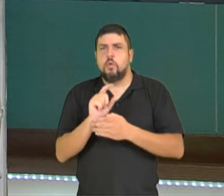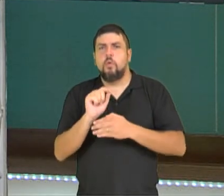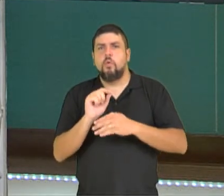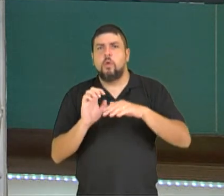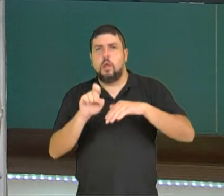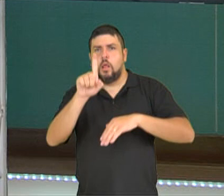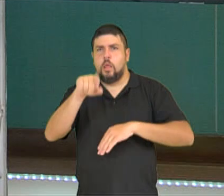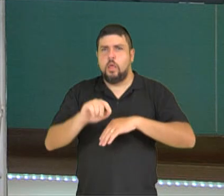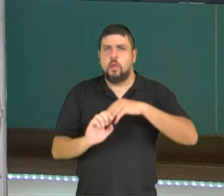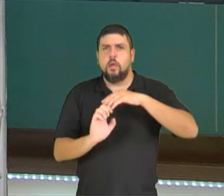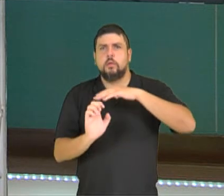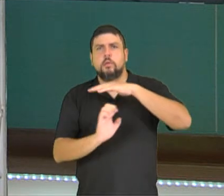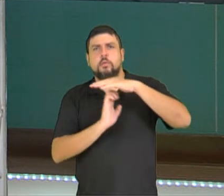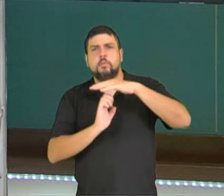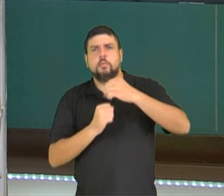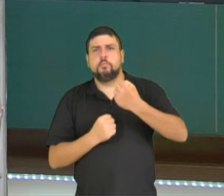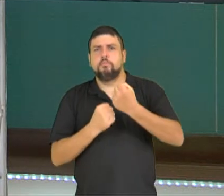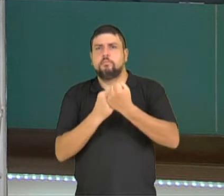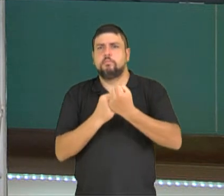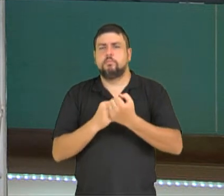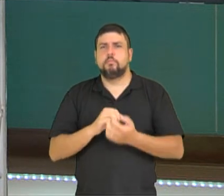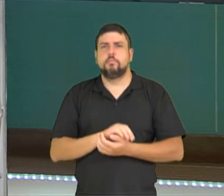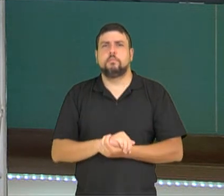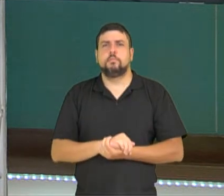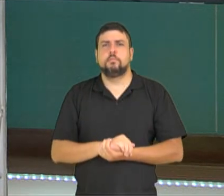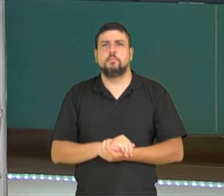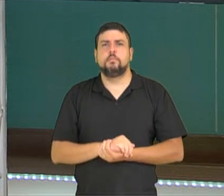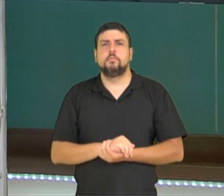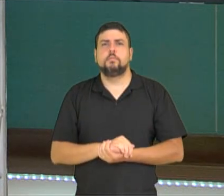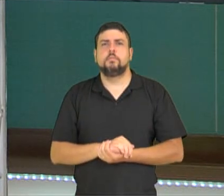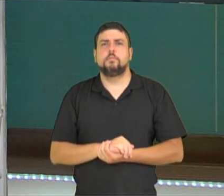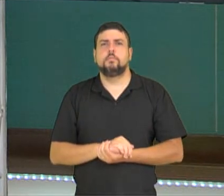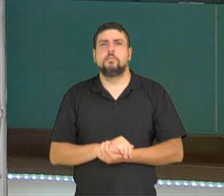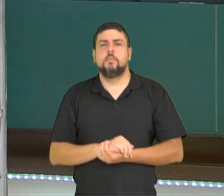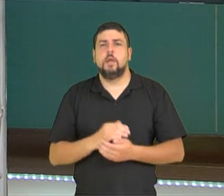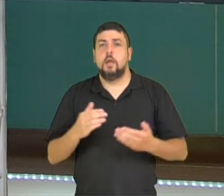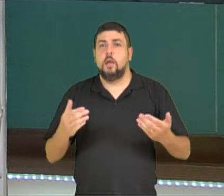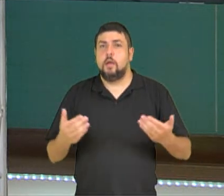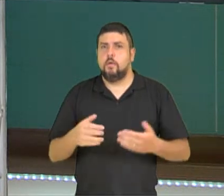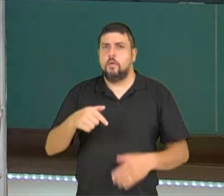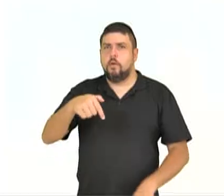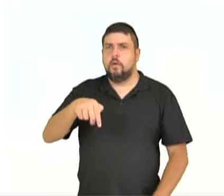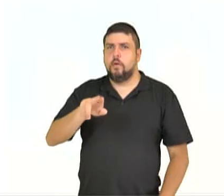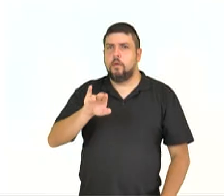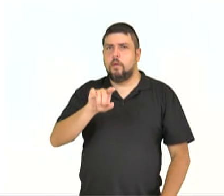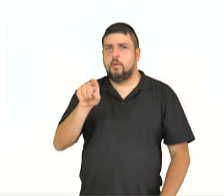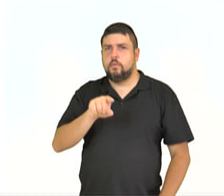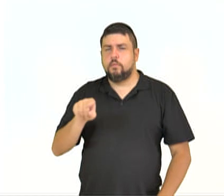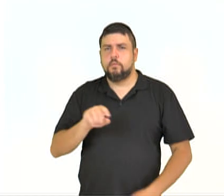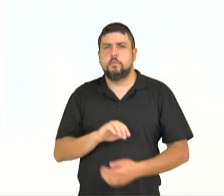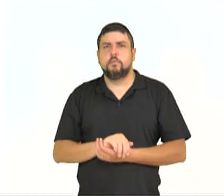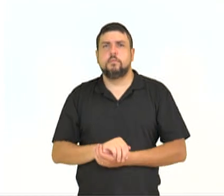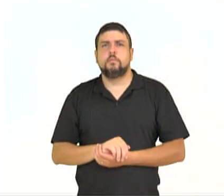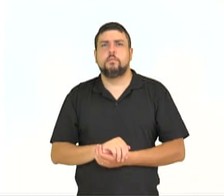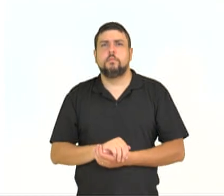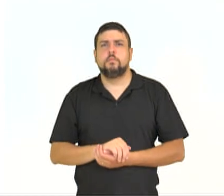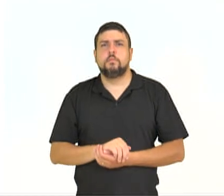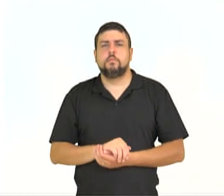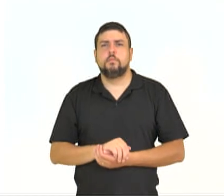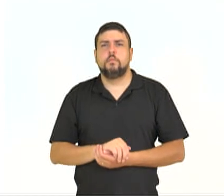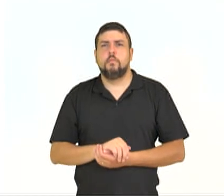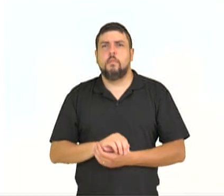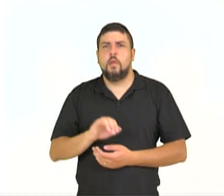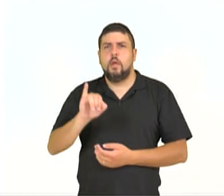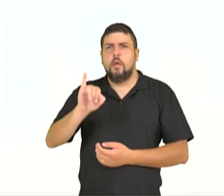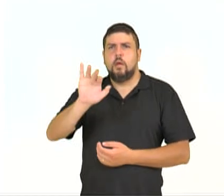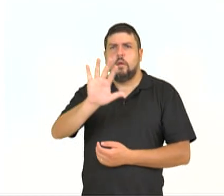logos dessas instituições. Temos um quiz agora. Vamos lá. O que a parte não verbal do